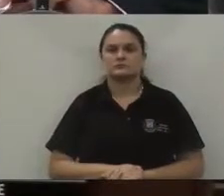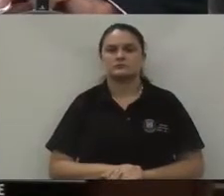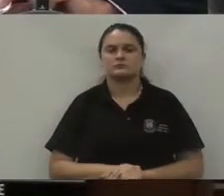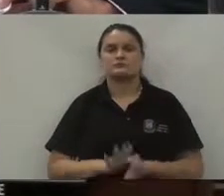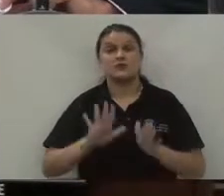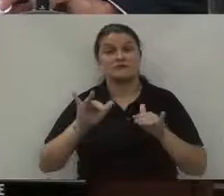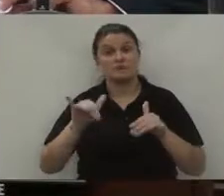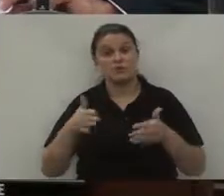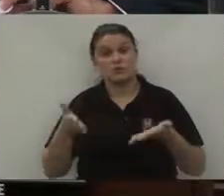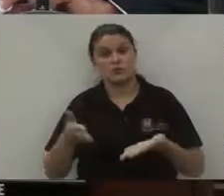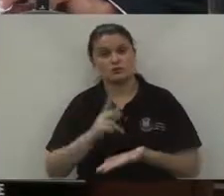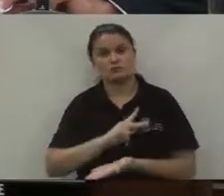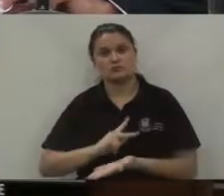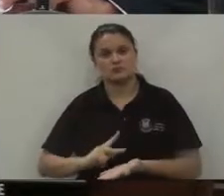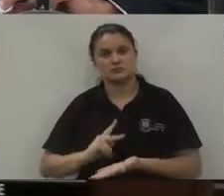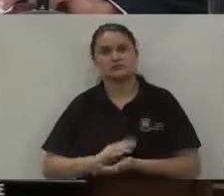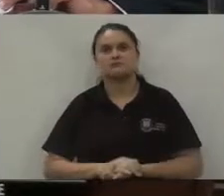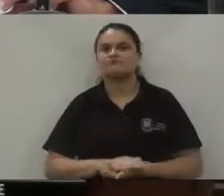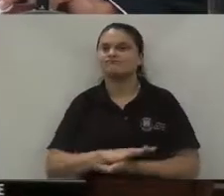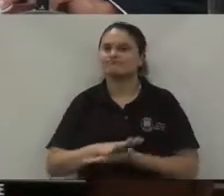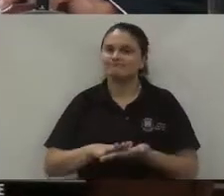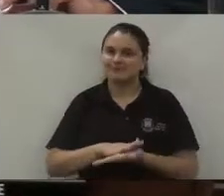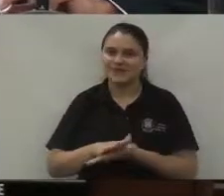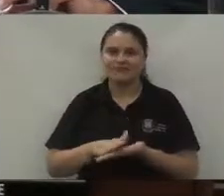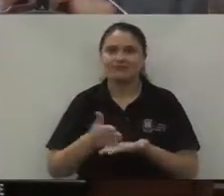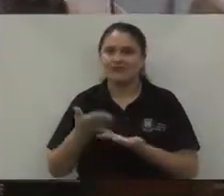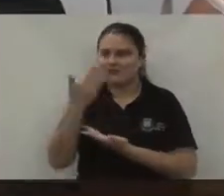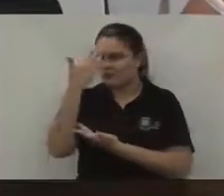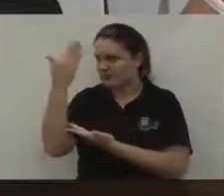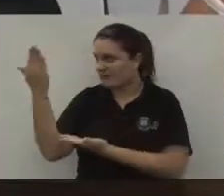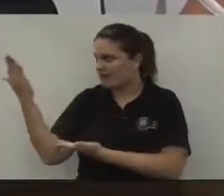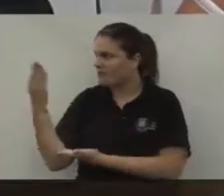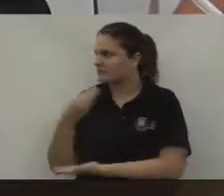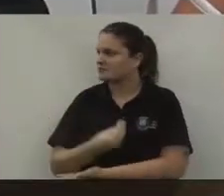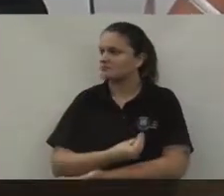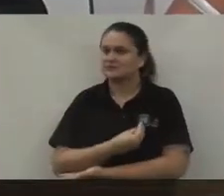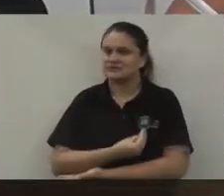4/2019. Fim da ordem do dia, senhor presidente. Nada mais havendo, agradecemos a